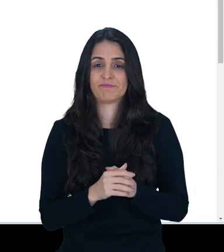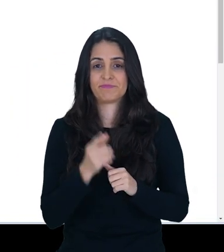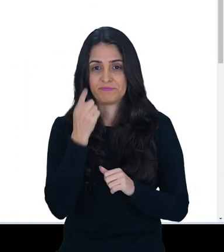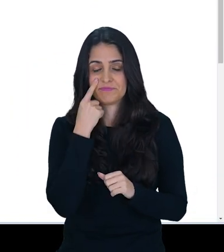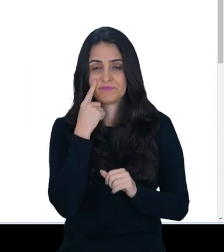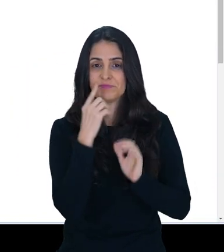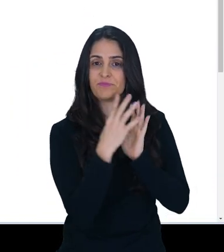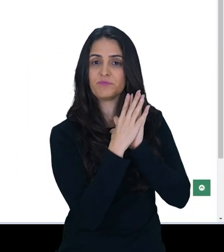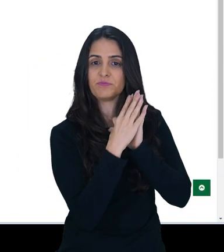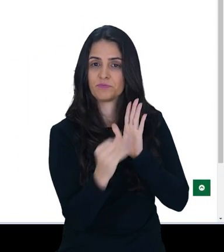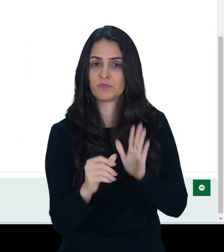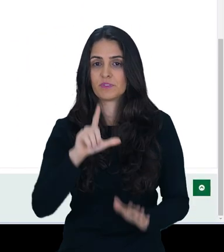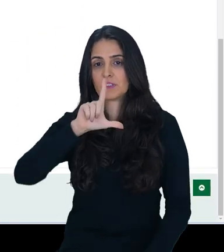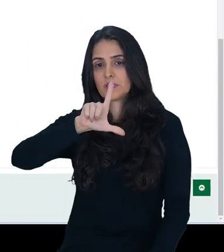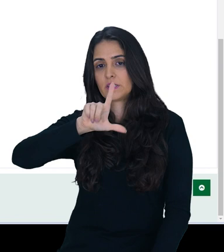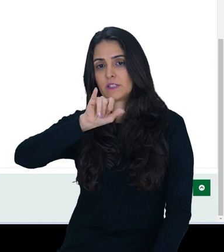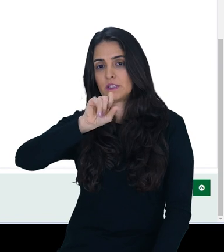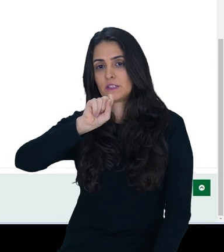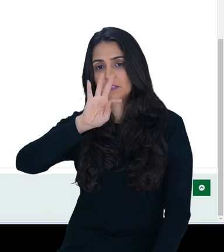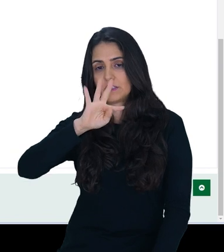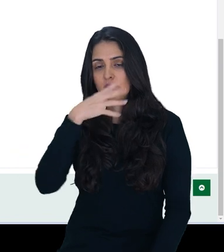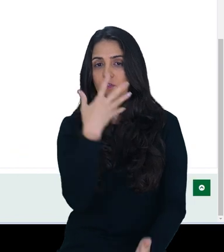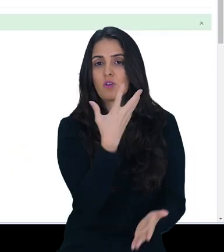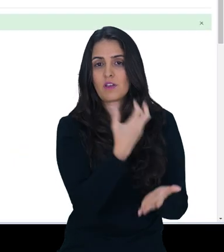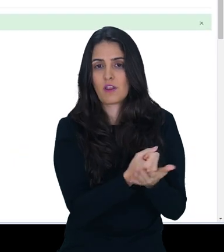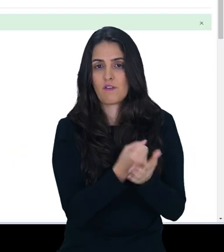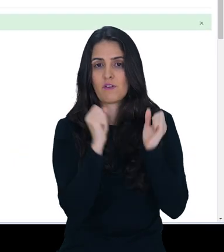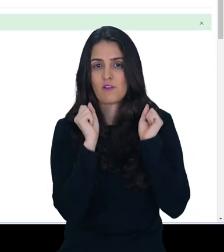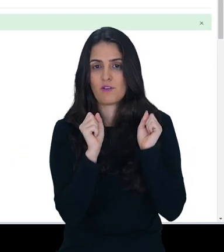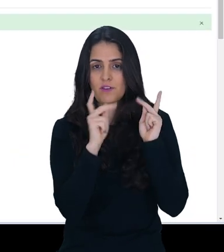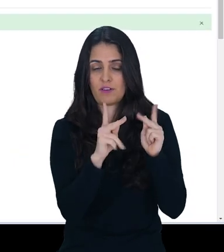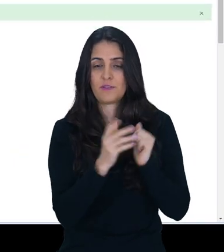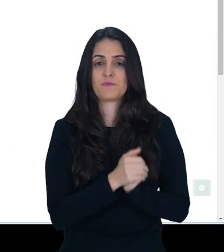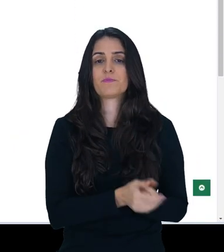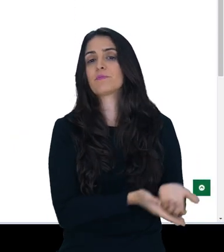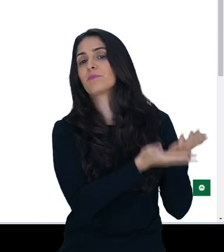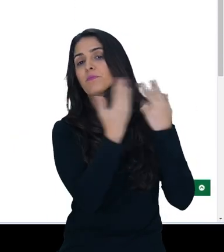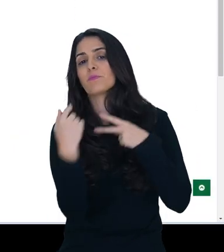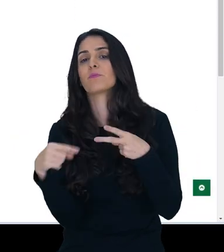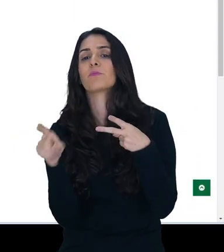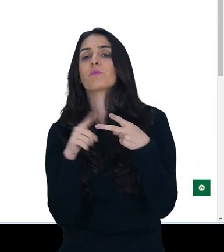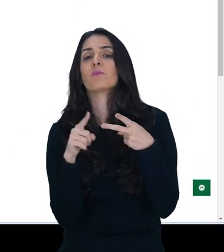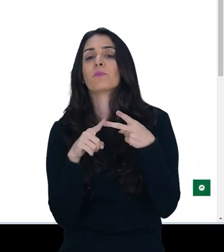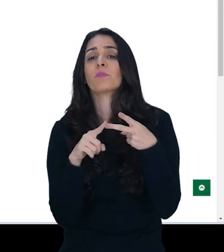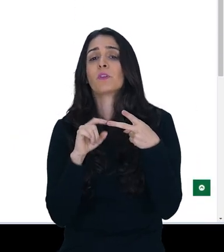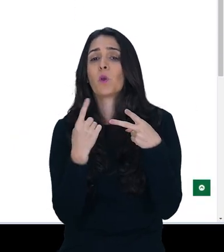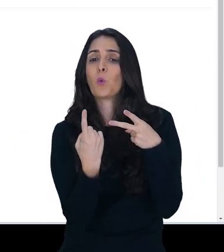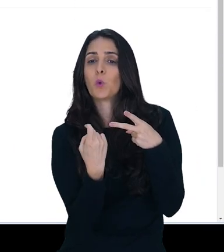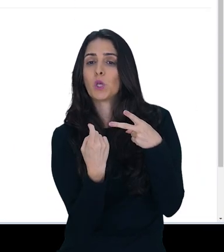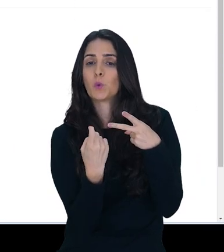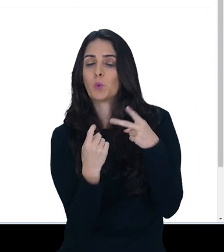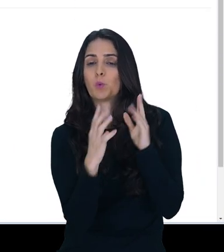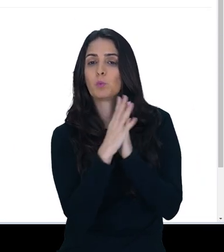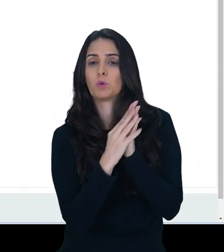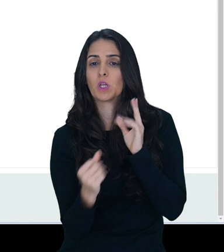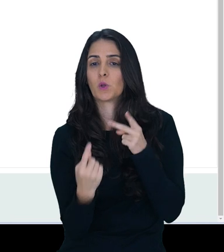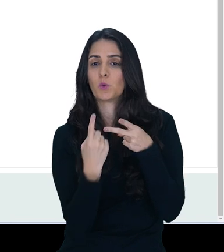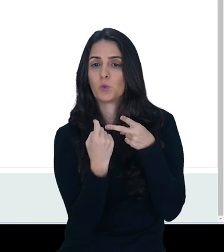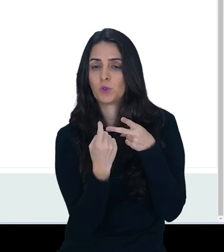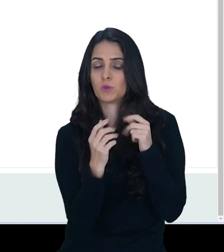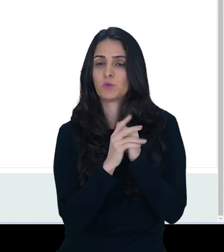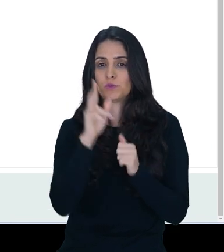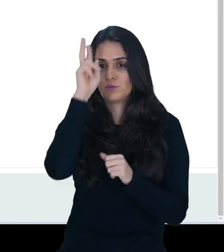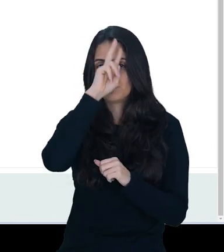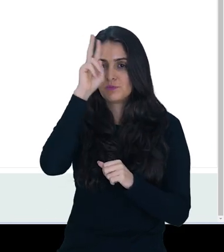então aqui é o modelo de lista eu vou gravar esse modelo OK agora vamos para o modelo de item único